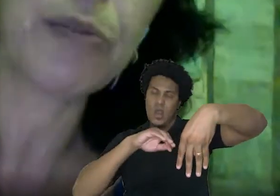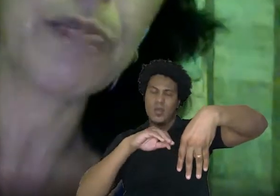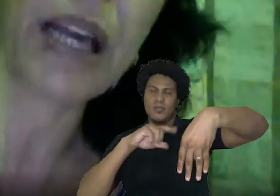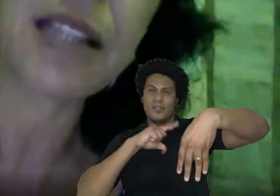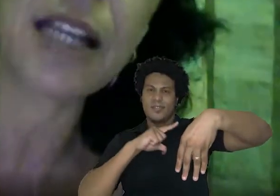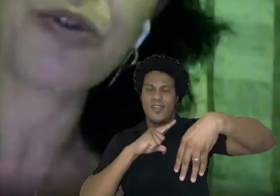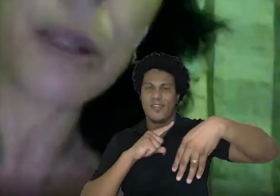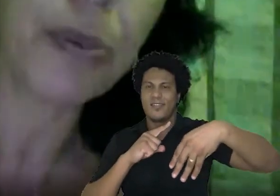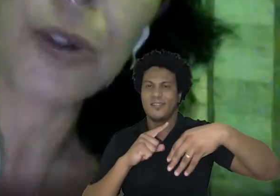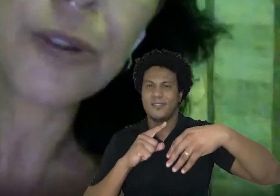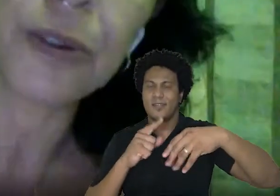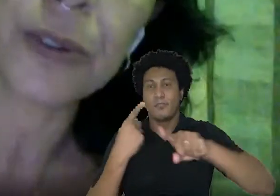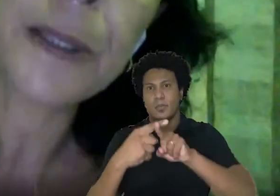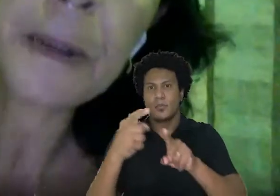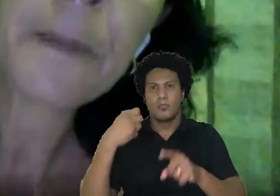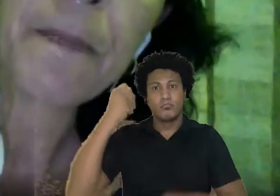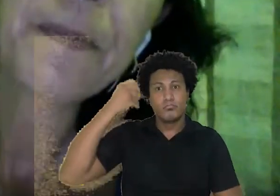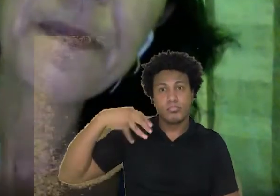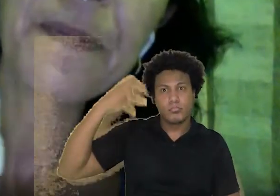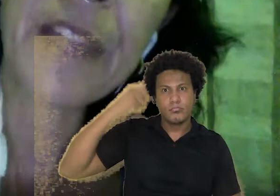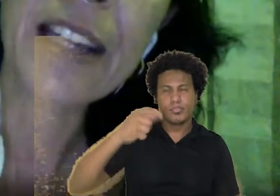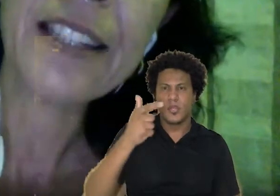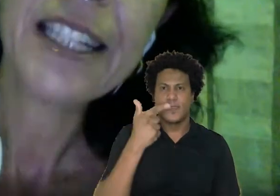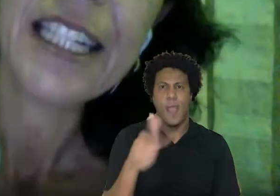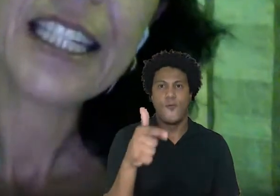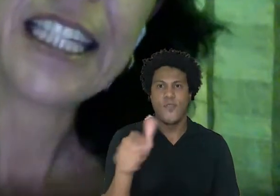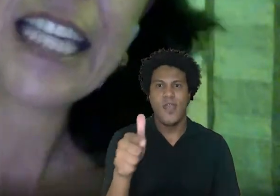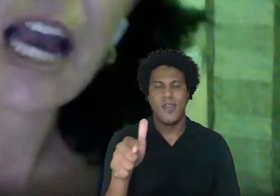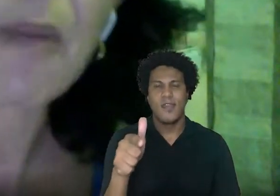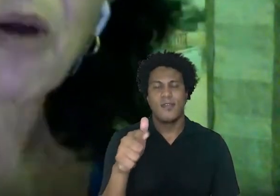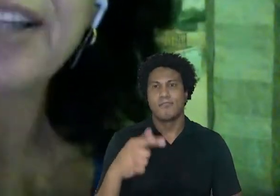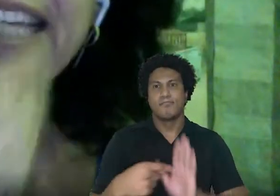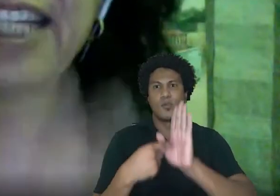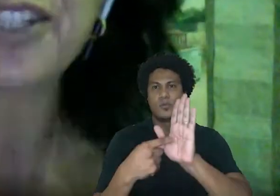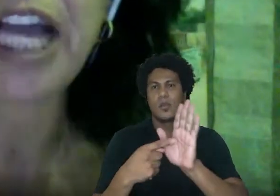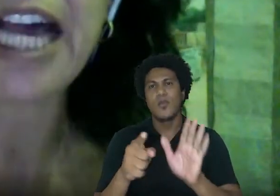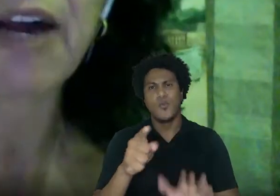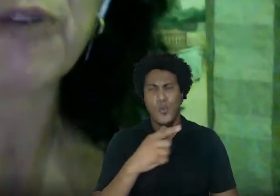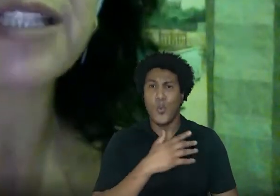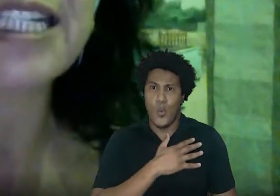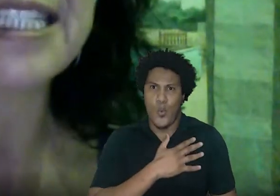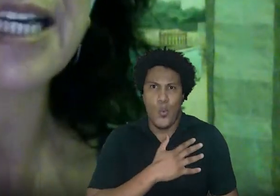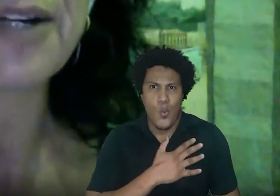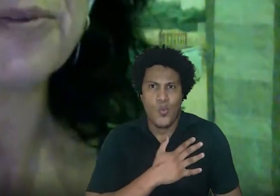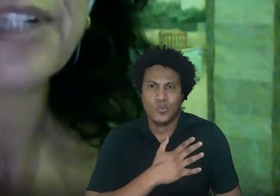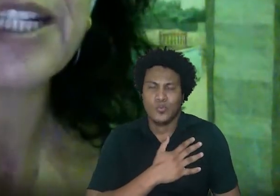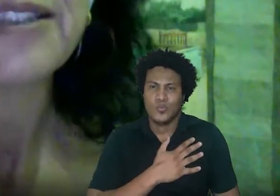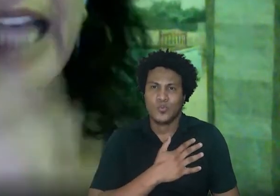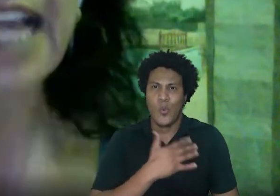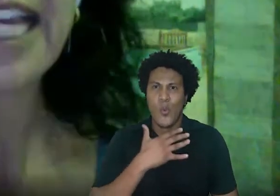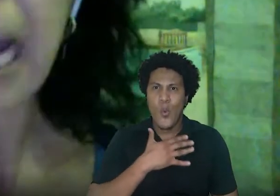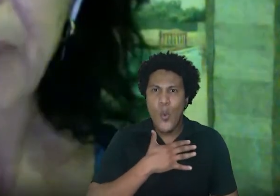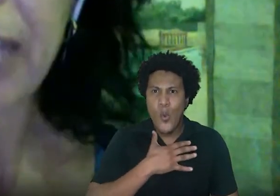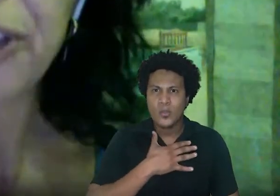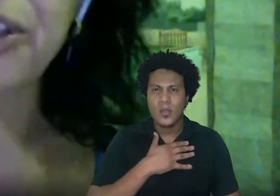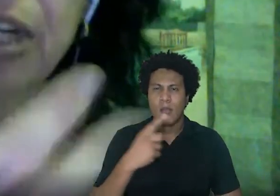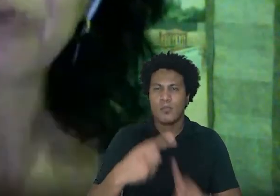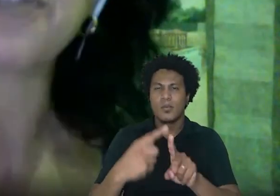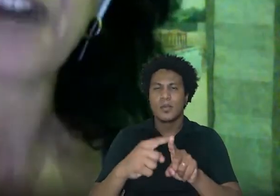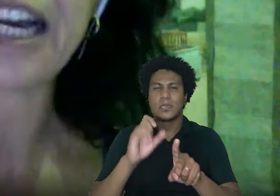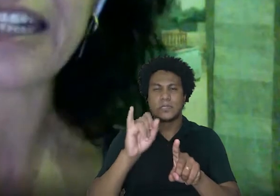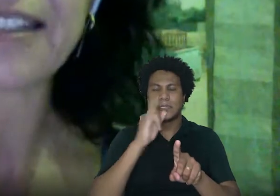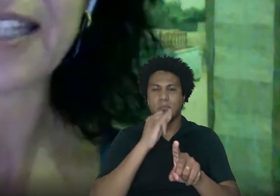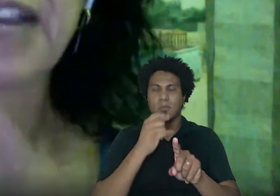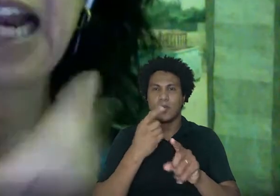revela o backstage o tempo todo, né? Que é uma coisa que já na audiodescrição tecnicamente não